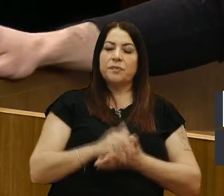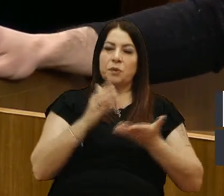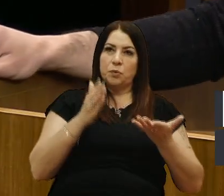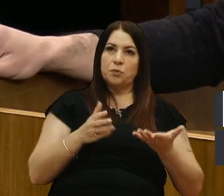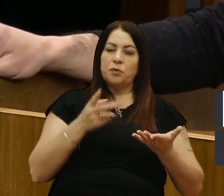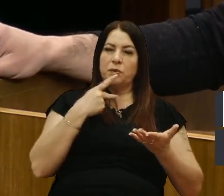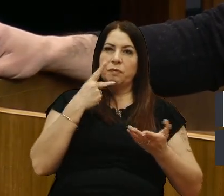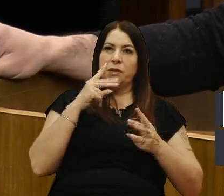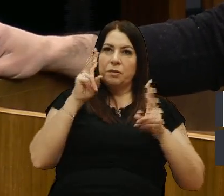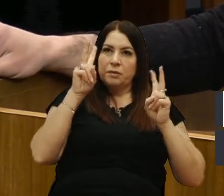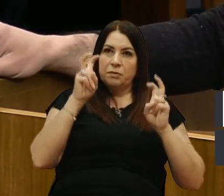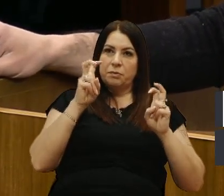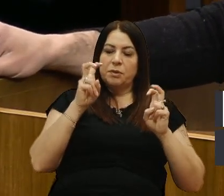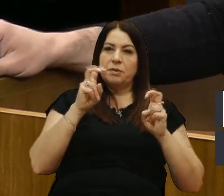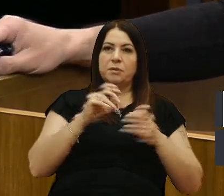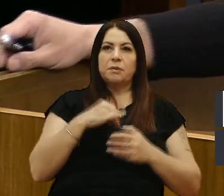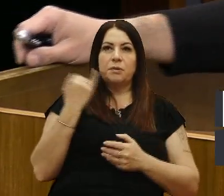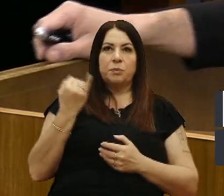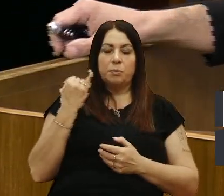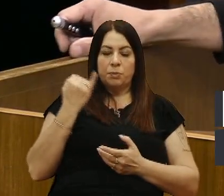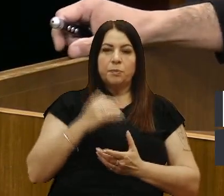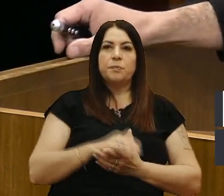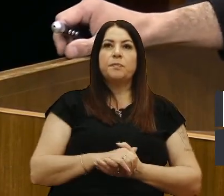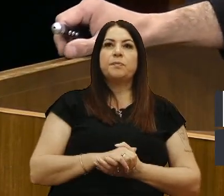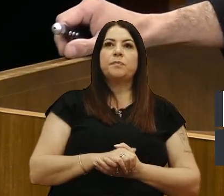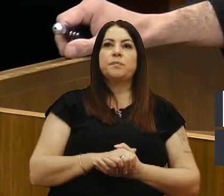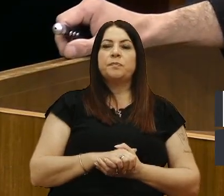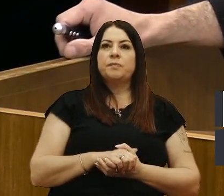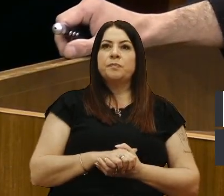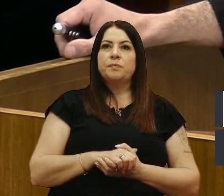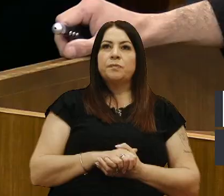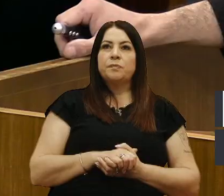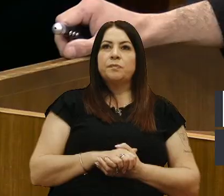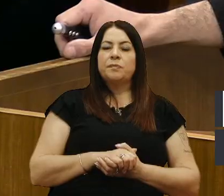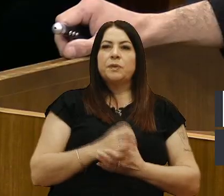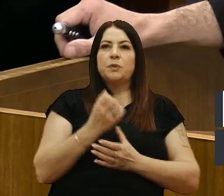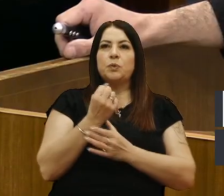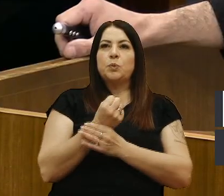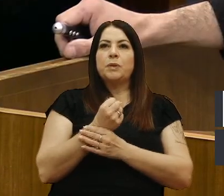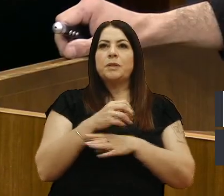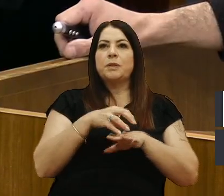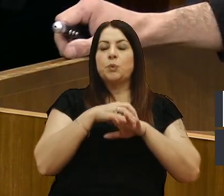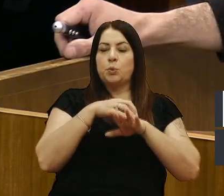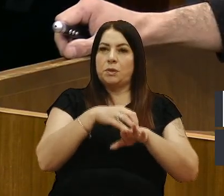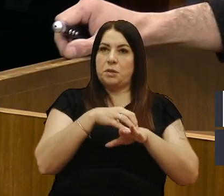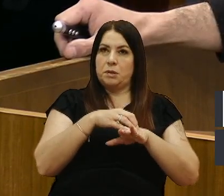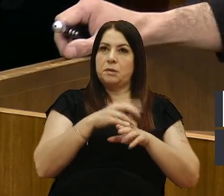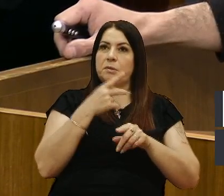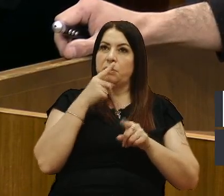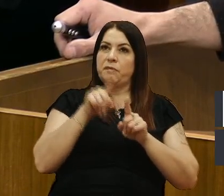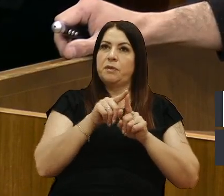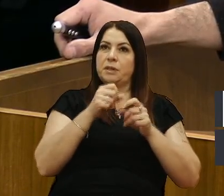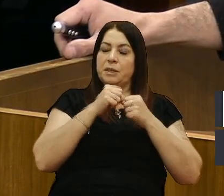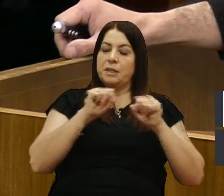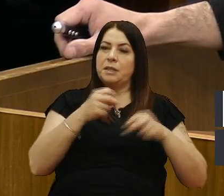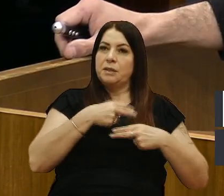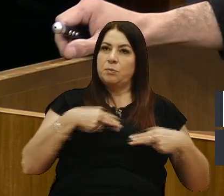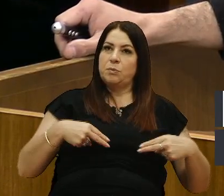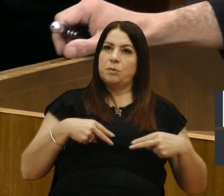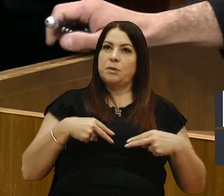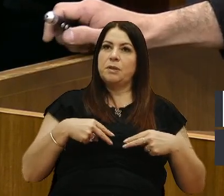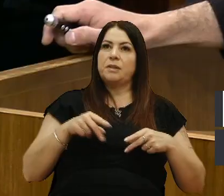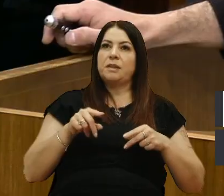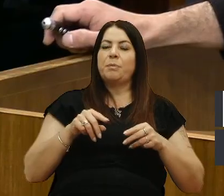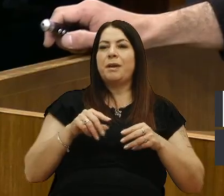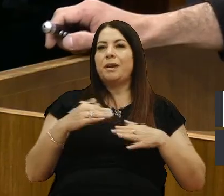venho falar de um tema de tamanha importância, que é segurança no trânsito, e é referente à Secretaria de Trânsito e Mobilidade